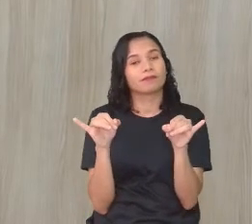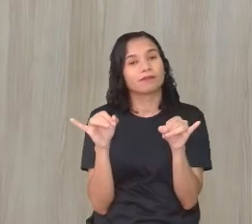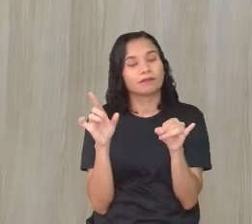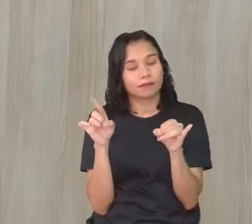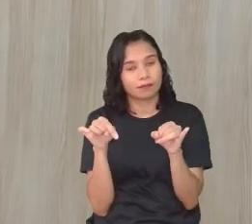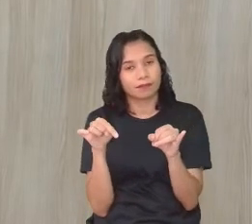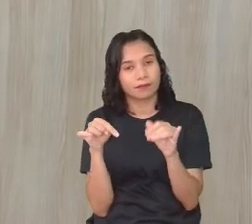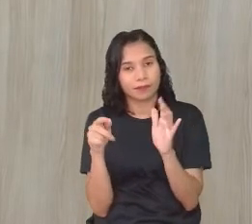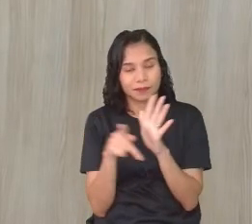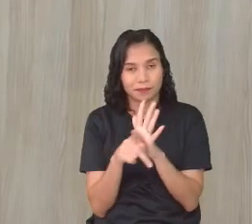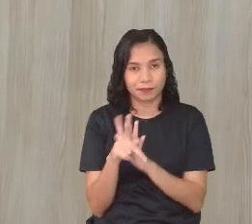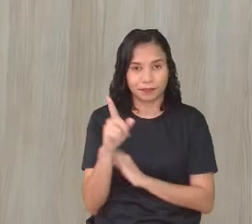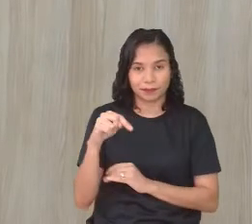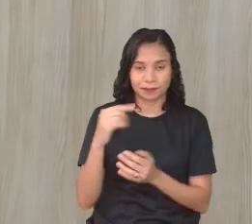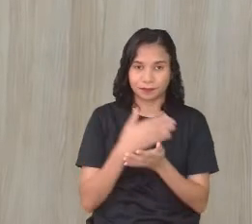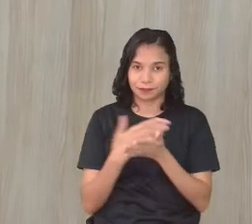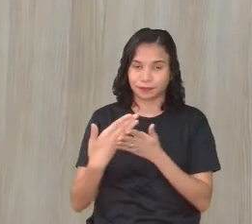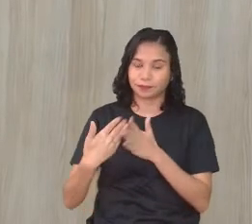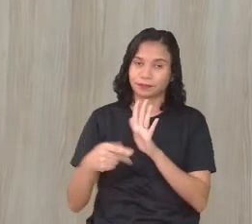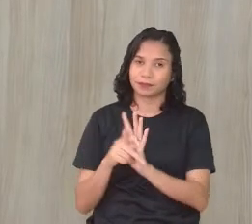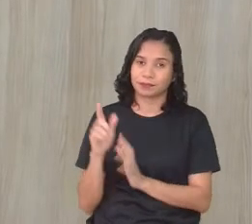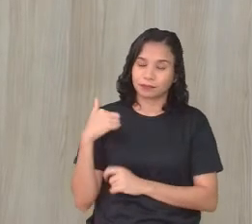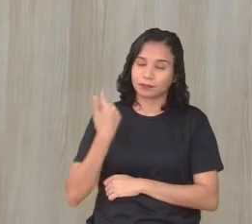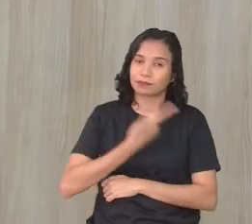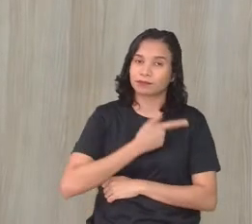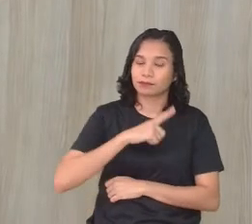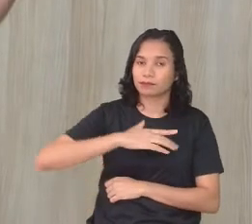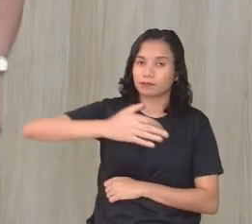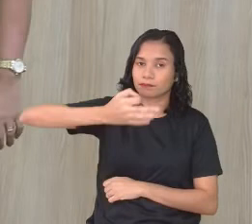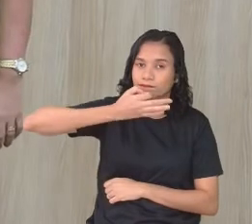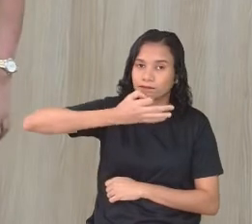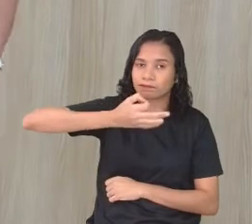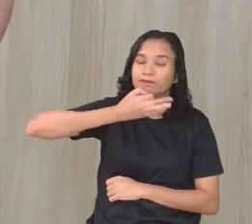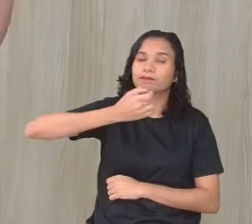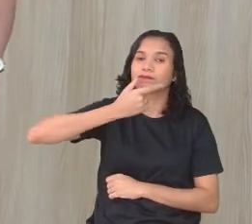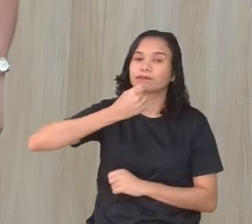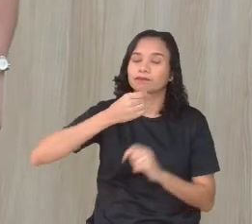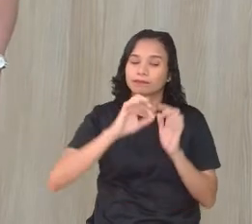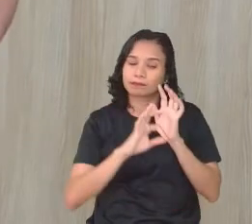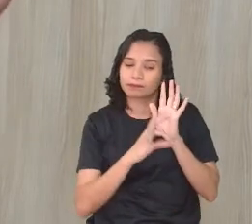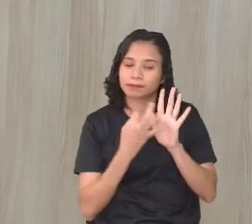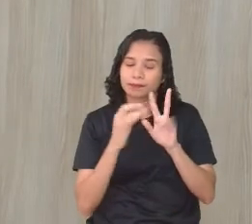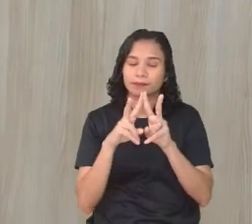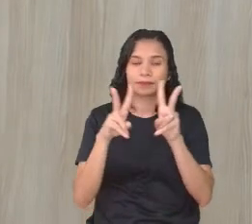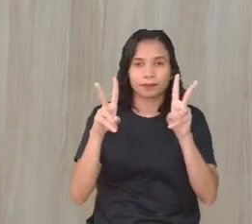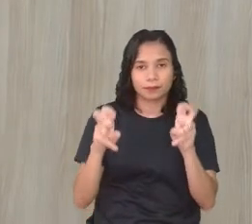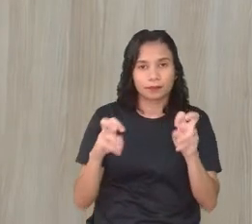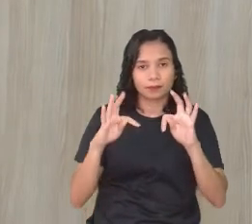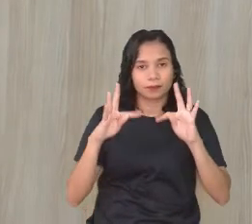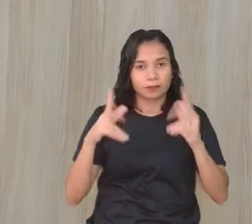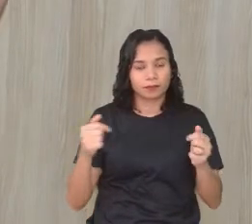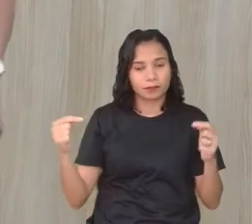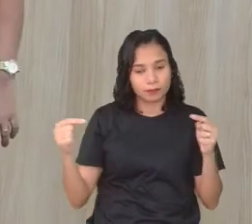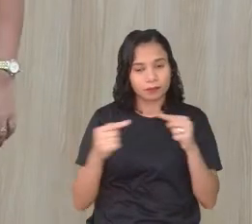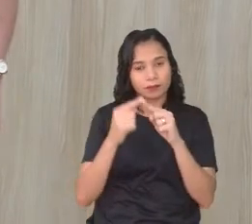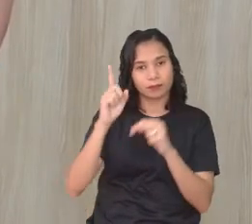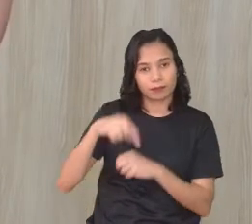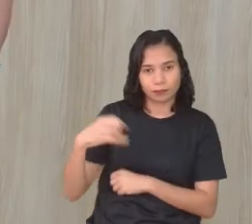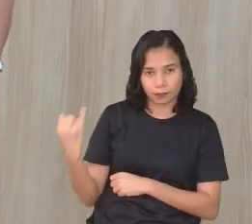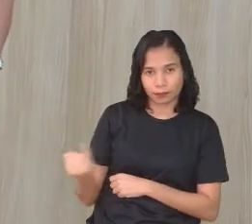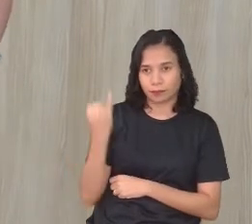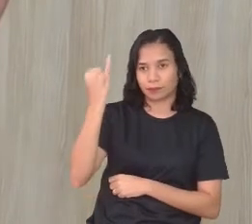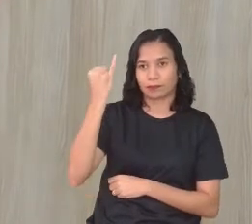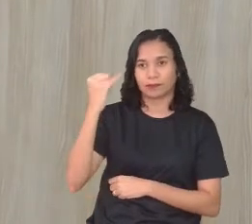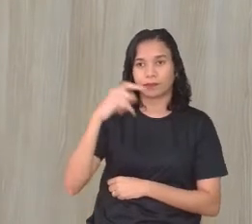é? Então, é a partir daí que começa a opinião dele, não é? Sobre tudo aquilo que é importante.